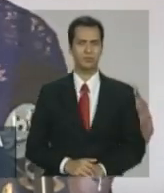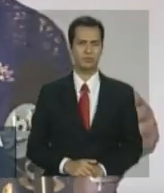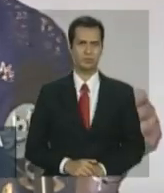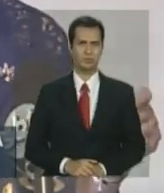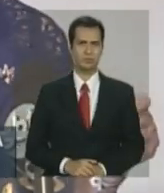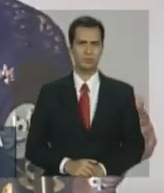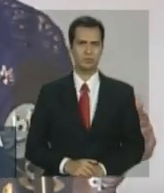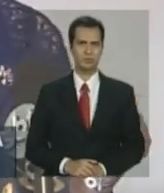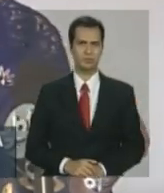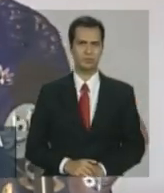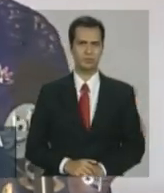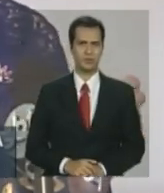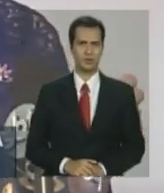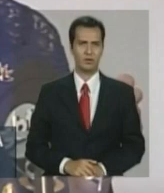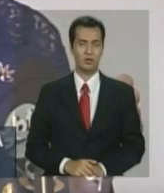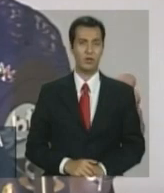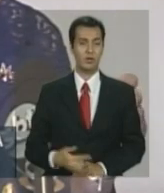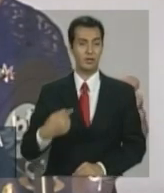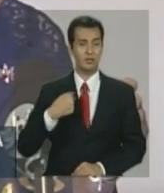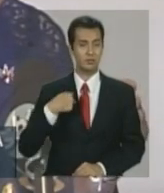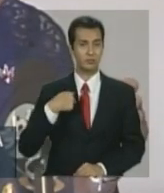eu não posso supor que